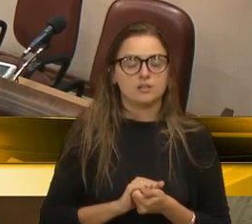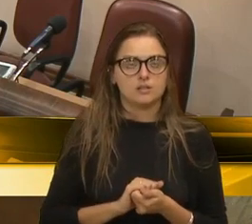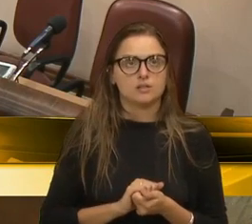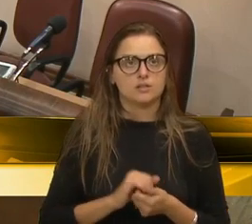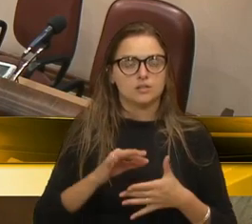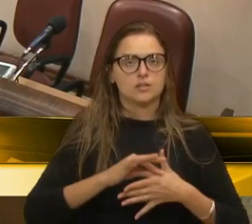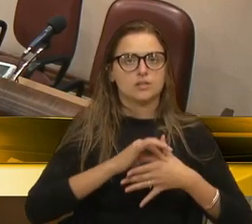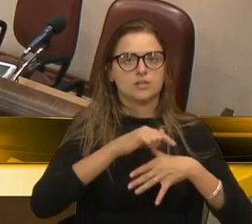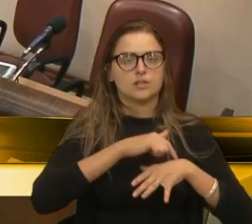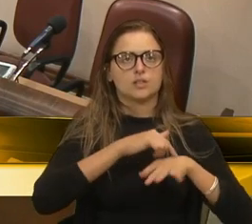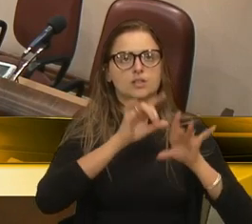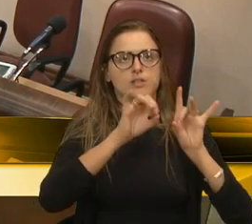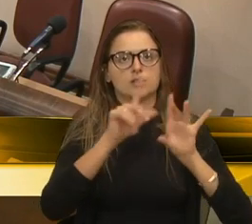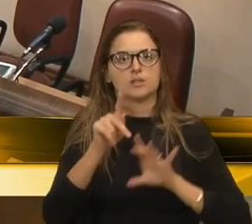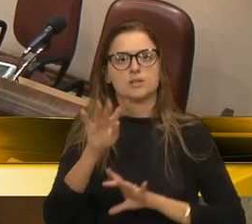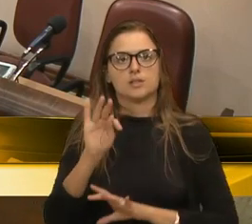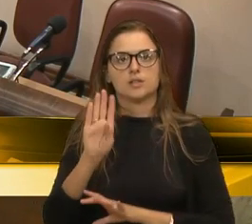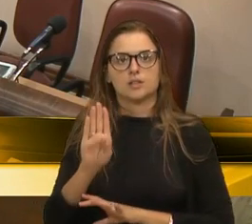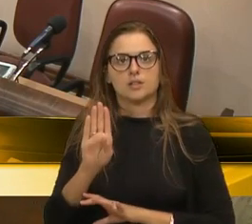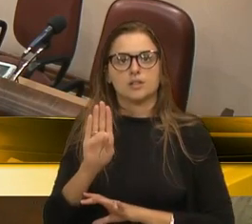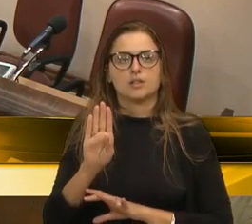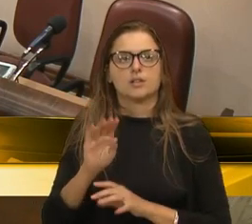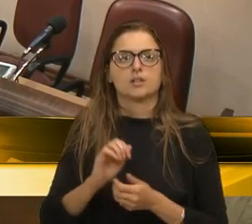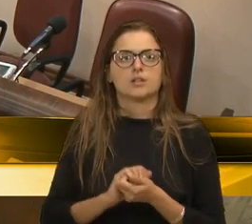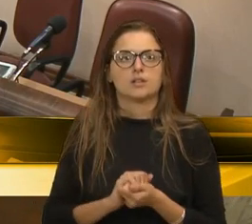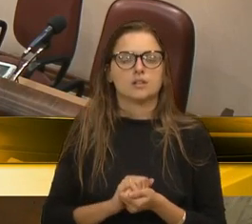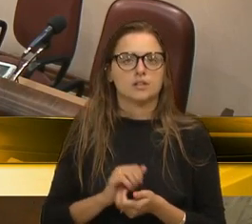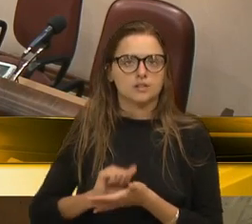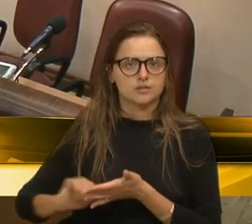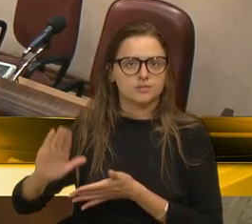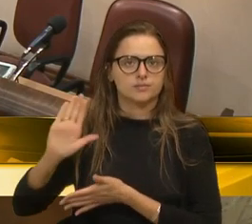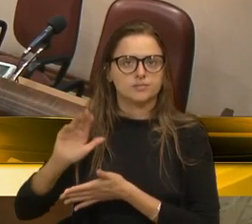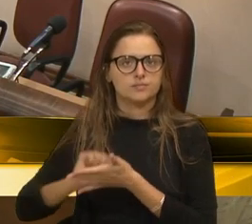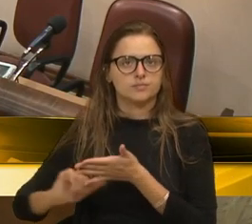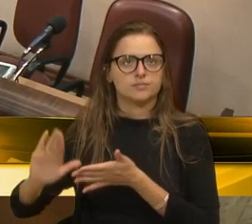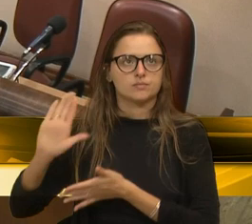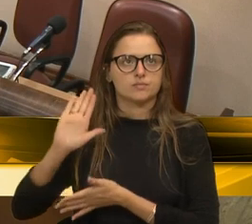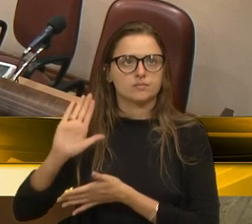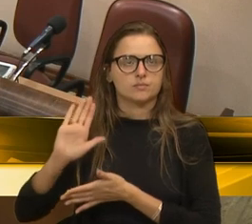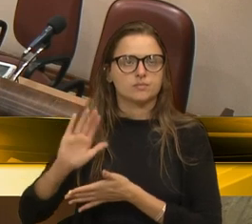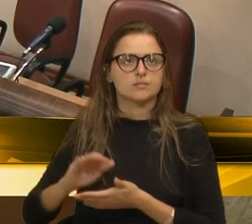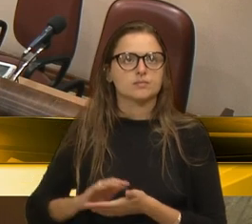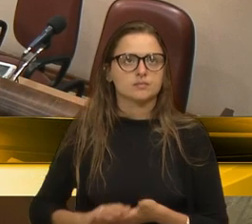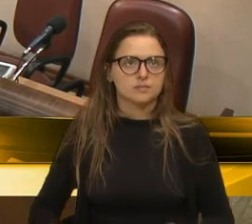Ação de líder, a bancada do PTB. A bancada do PDT, senhor presidente, também.